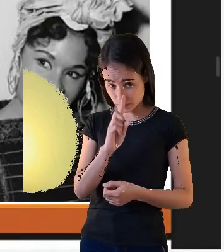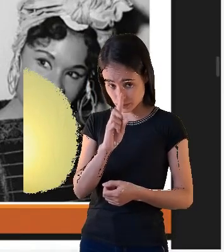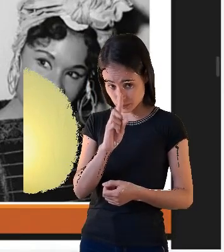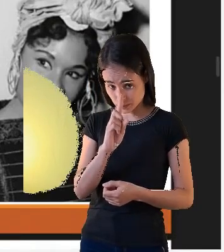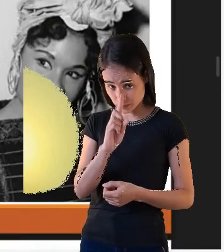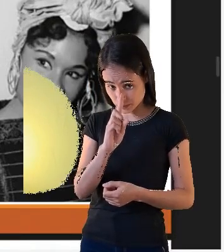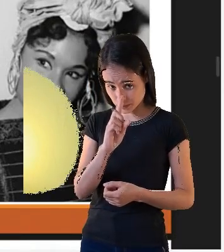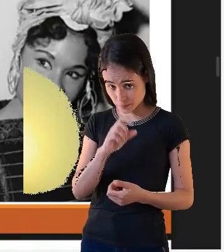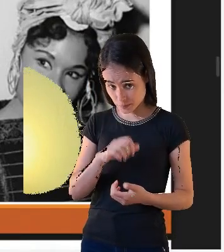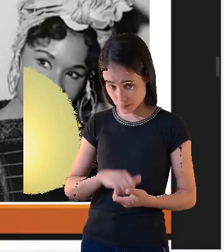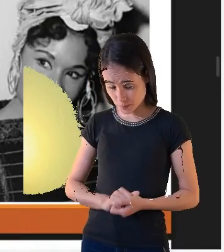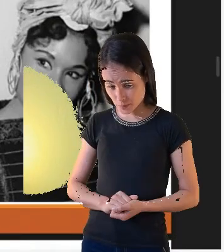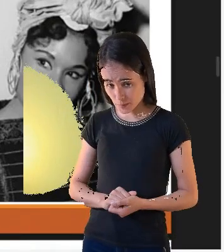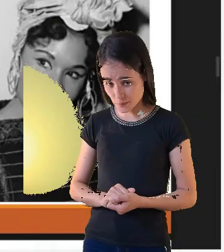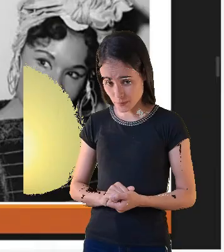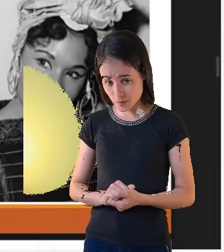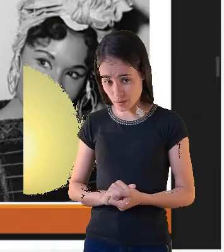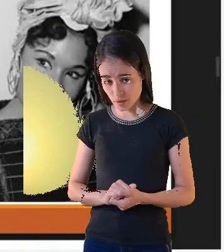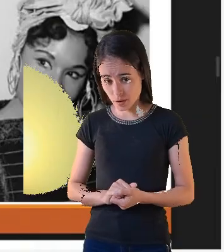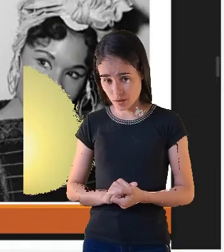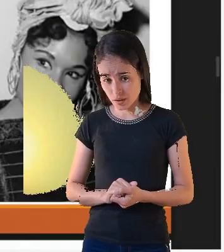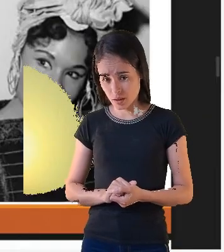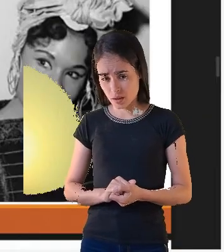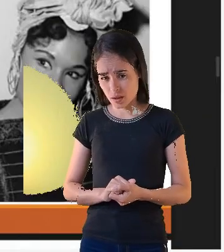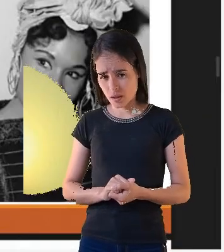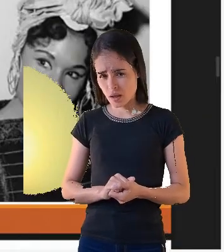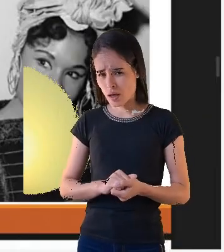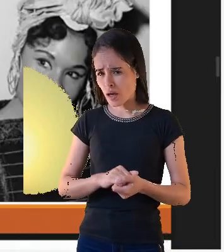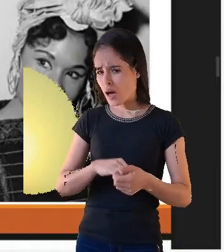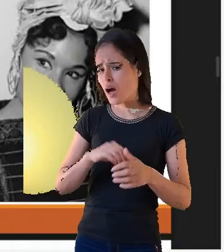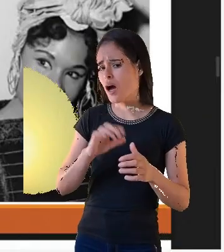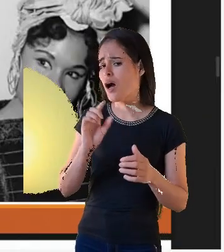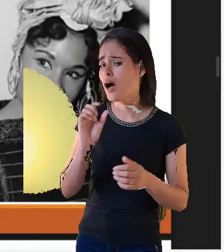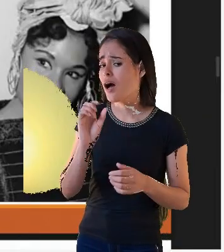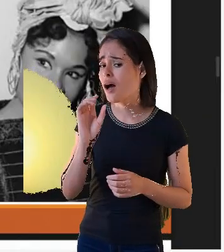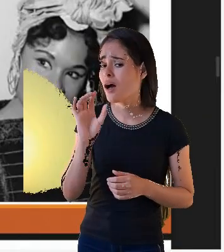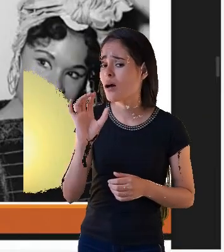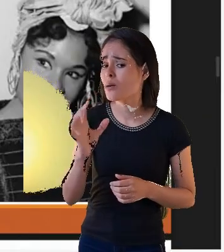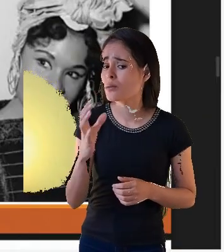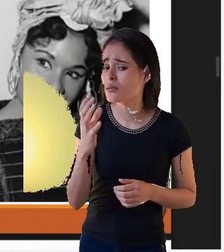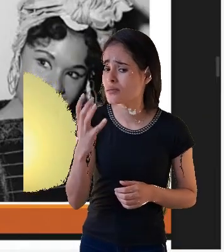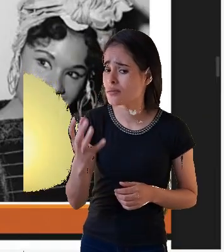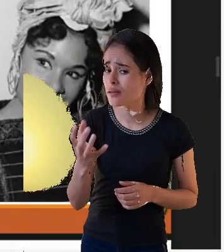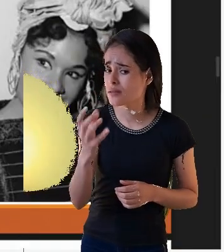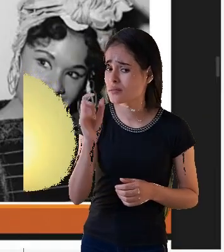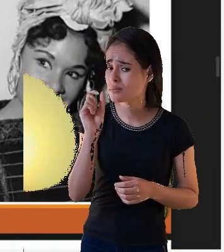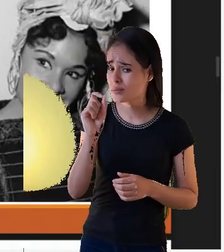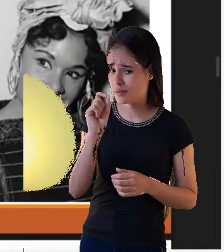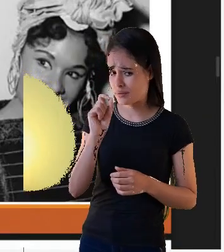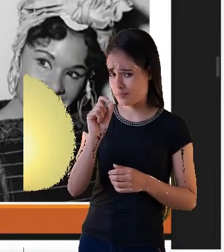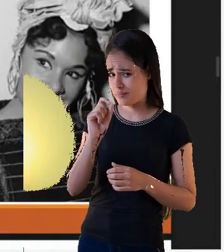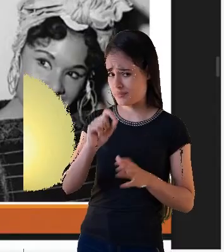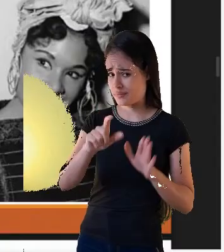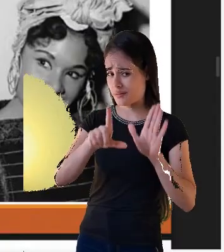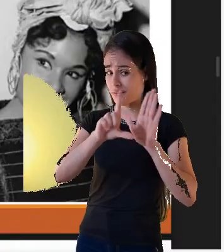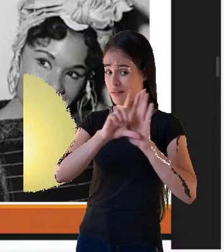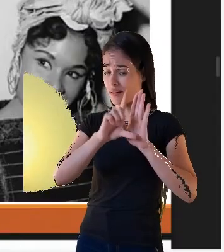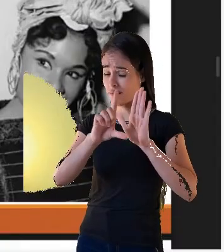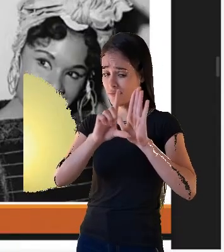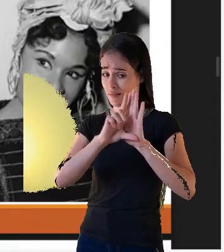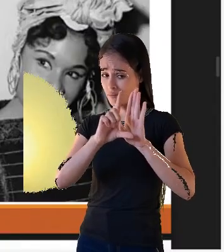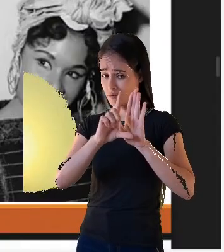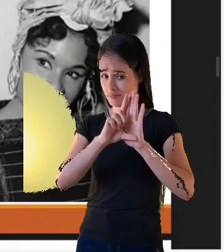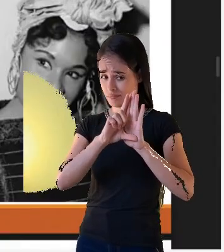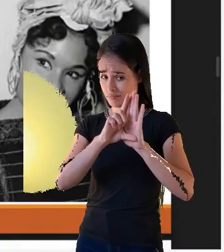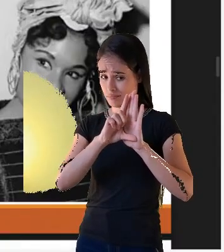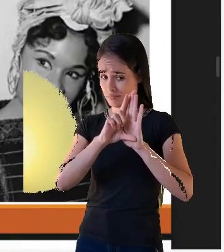algumas leis que vão ser importantes nesse processo de tornar